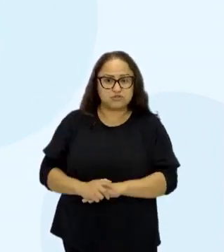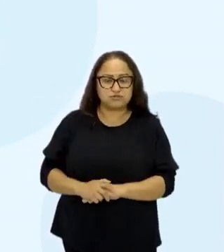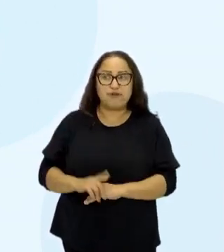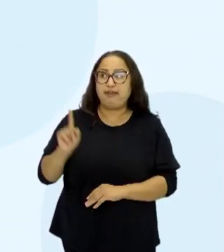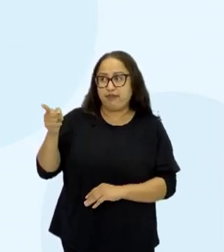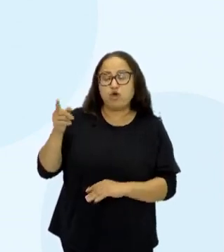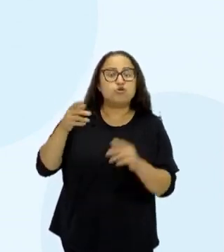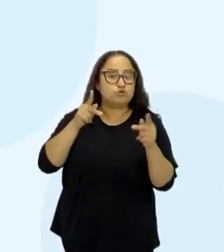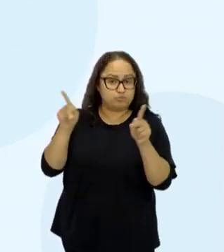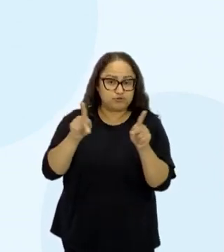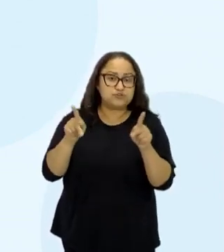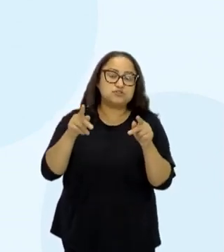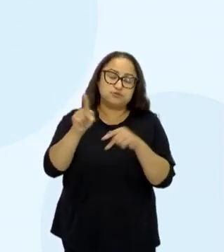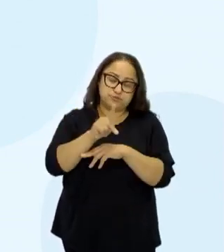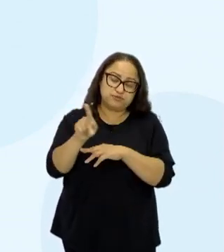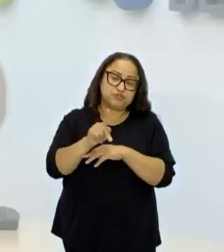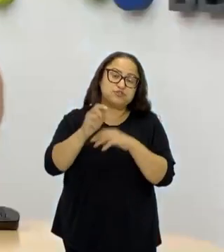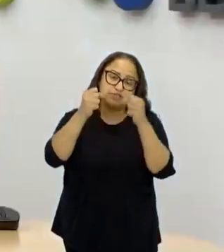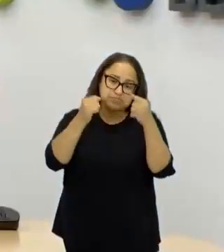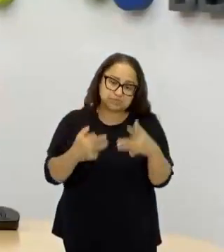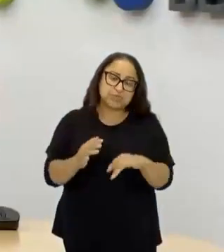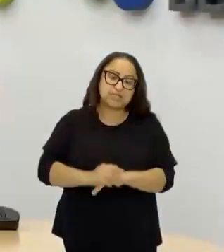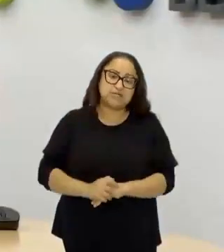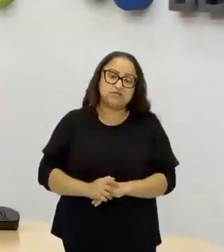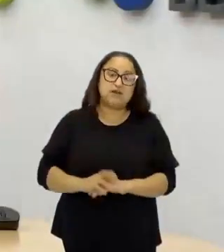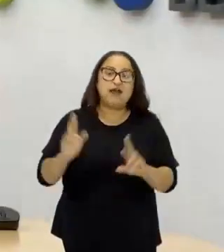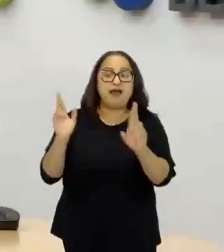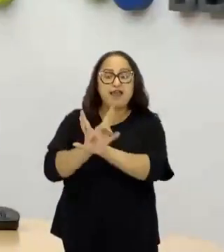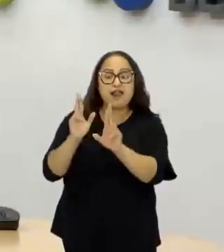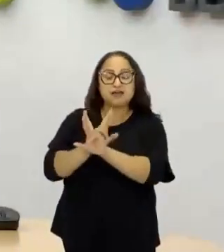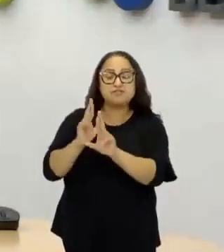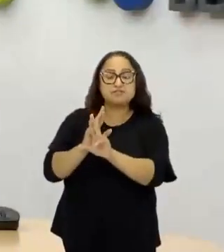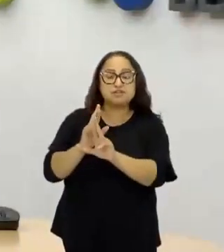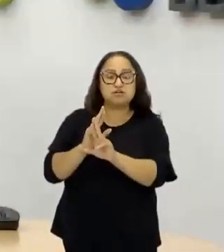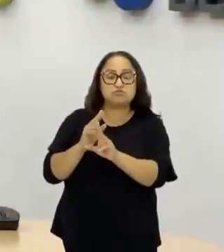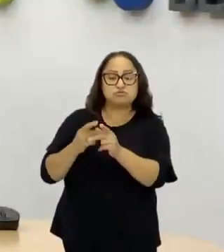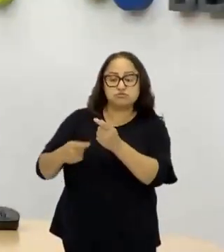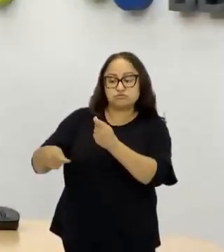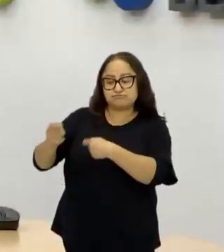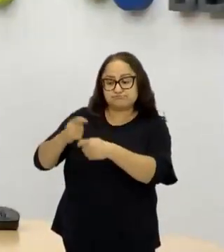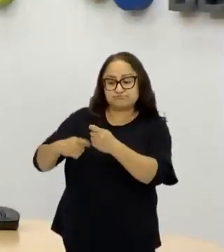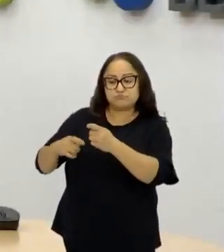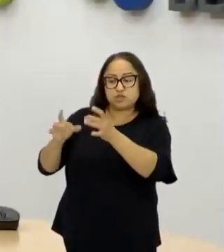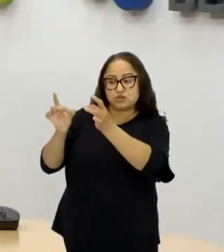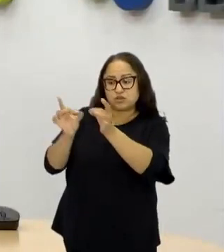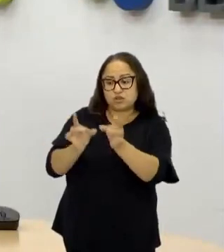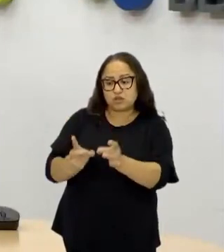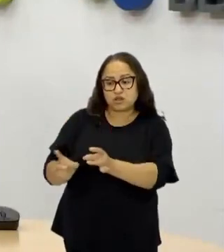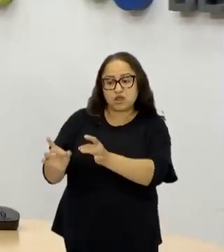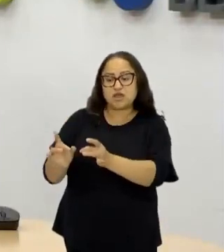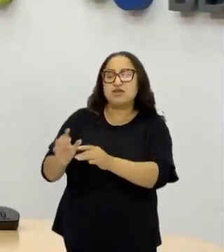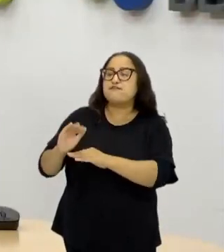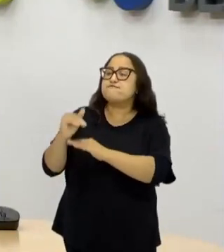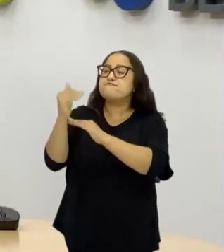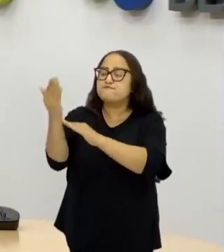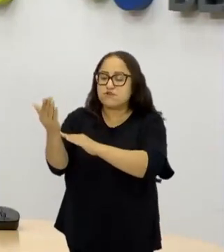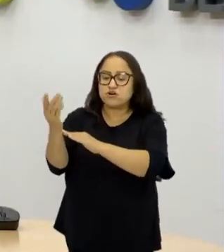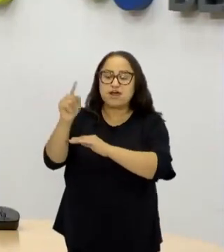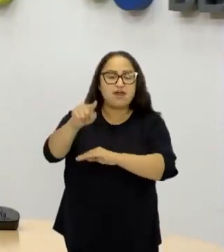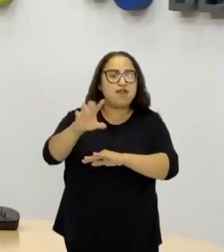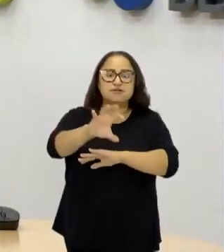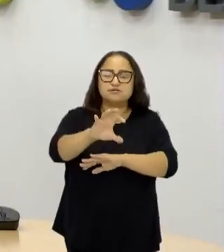Alcides falou, né? Essa relação aí do mercado externo, ela foi muito favorecida aí por causa do câmbio, né? E aí